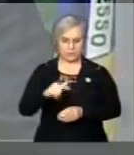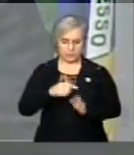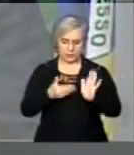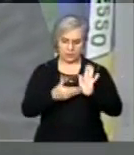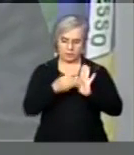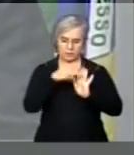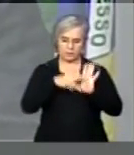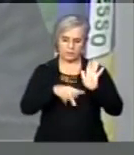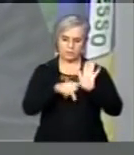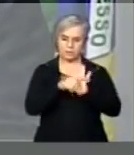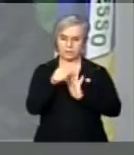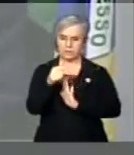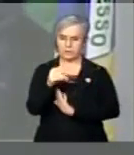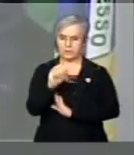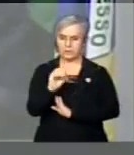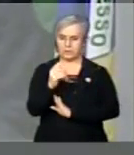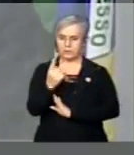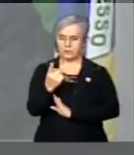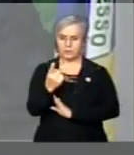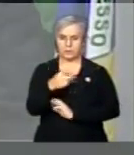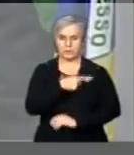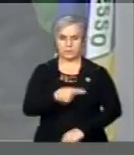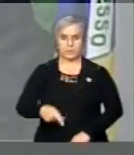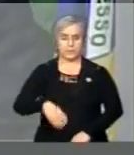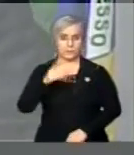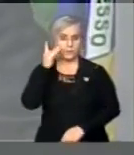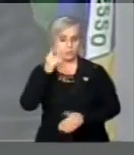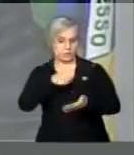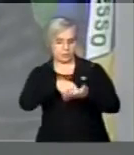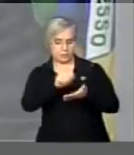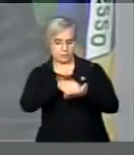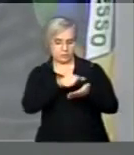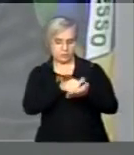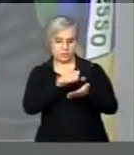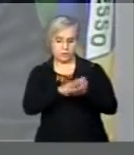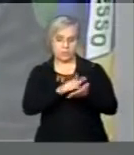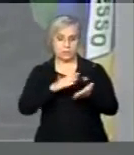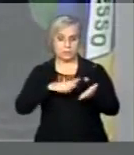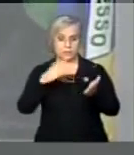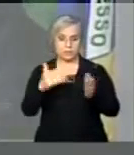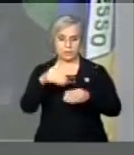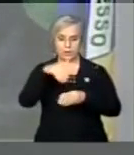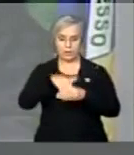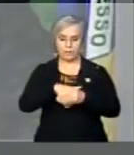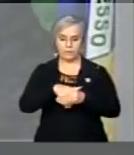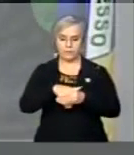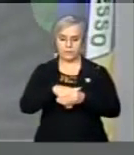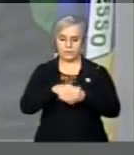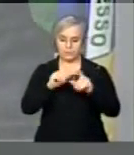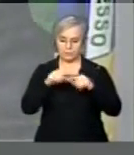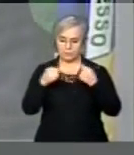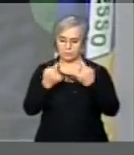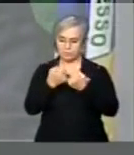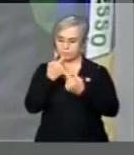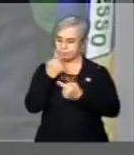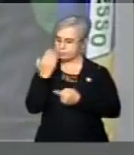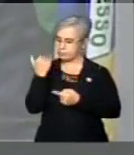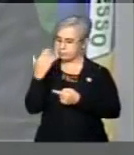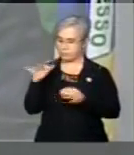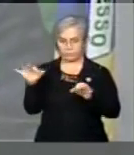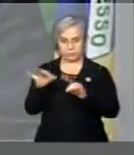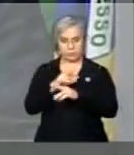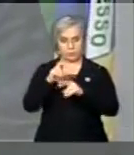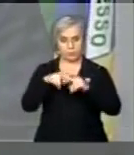MP 701, que foi editada pela presidente Dilma e que estava em votação na sessão que acabou agora, em decorrência